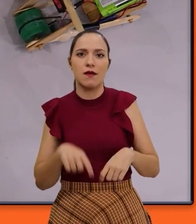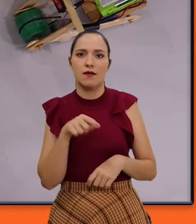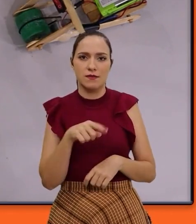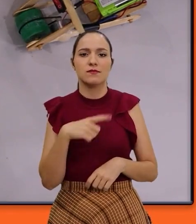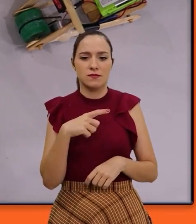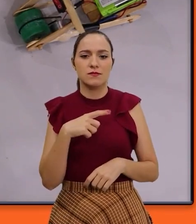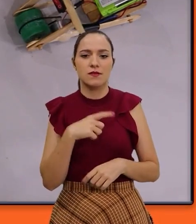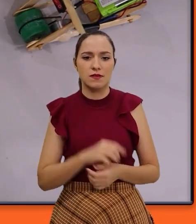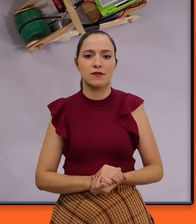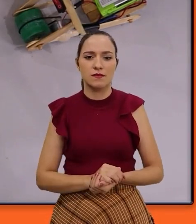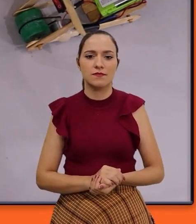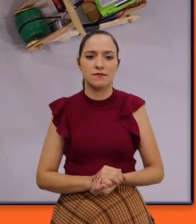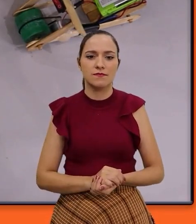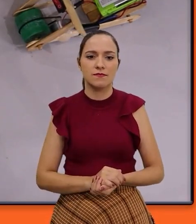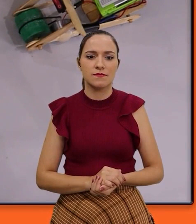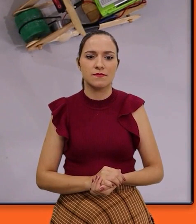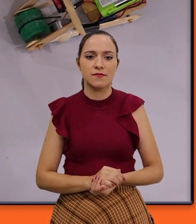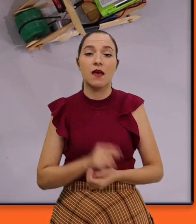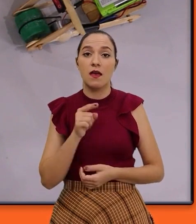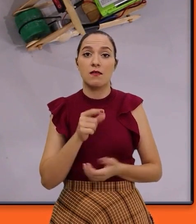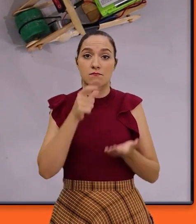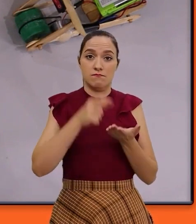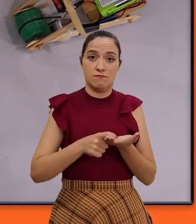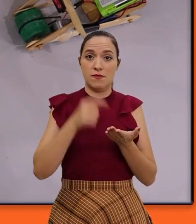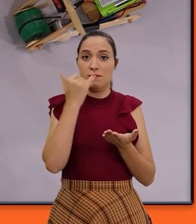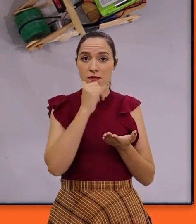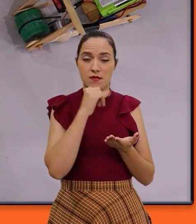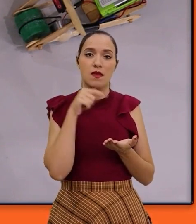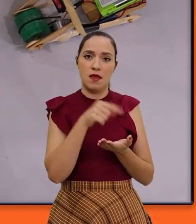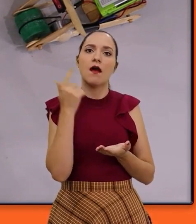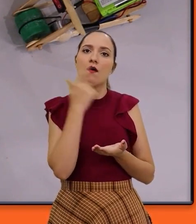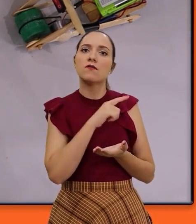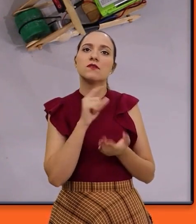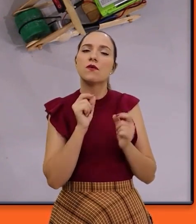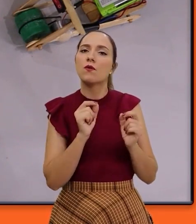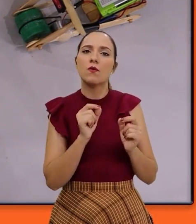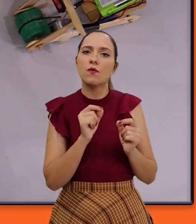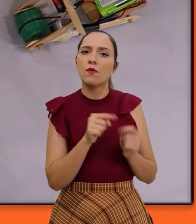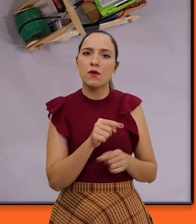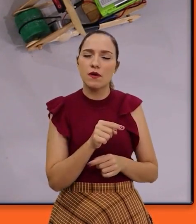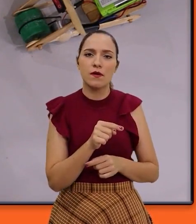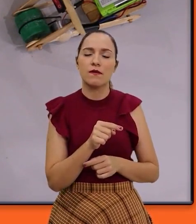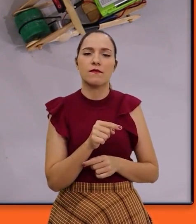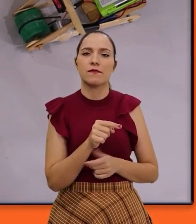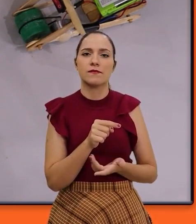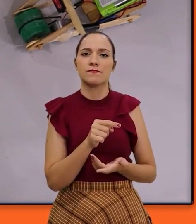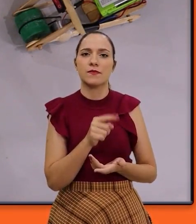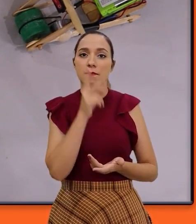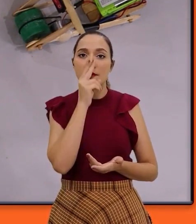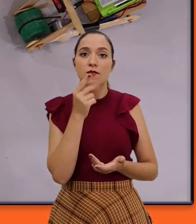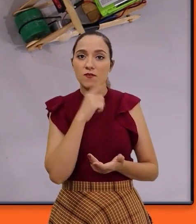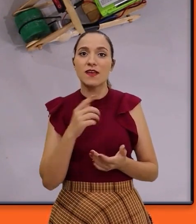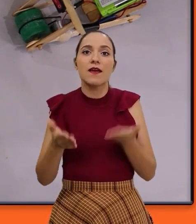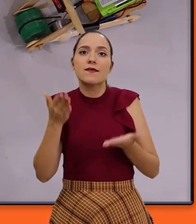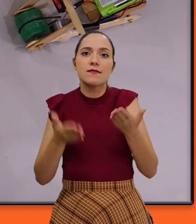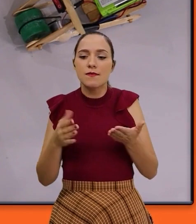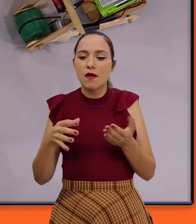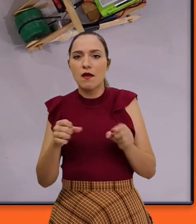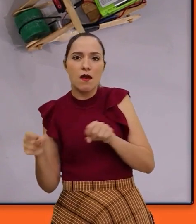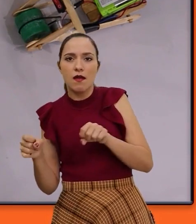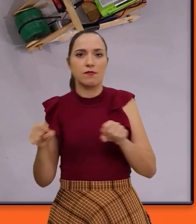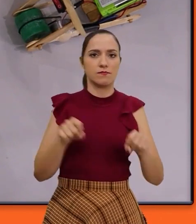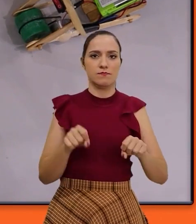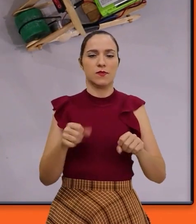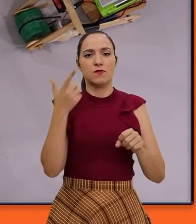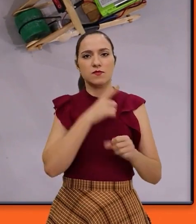fica tensa para um lado, né? E a bateria aqui, ela vai fazer o uso de... Ela vai fazer a ideia aqui de contrapeso para a motinha